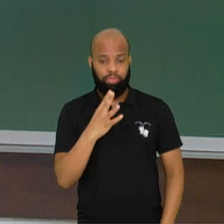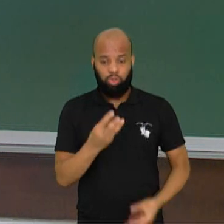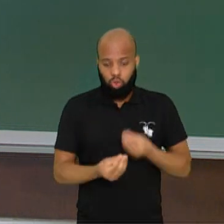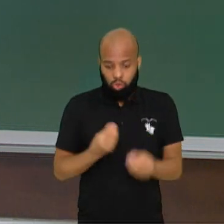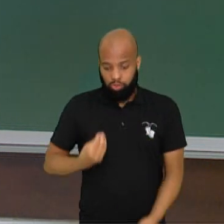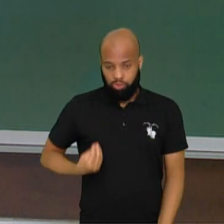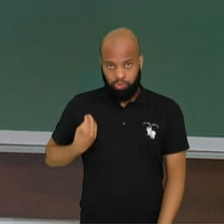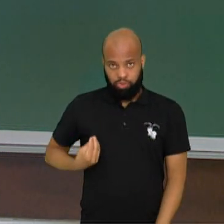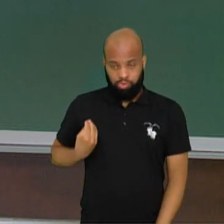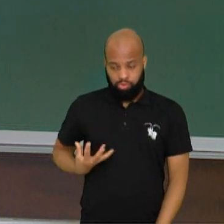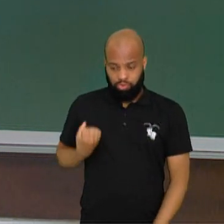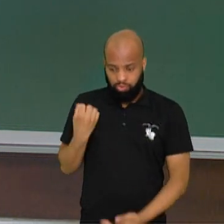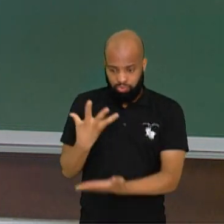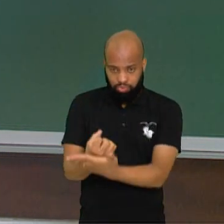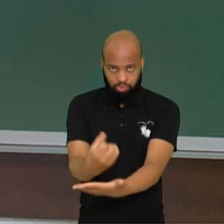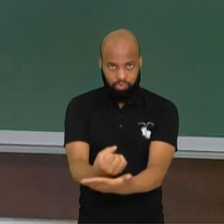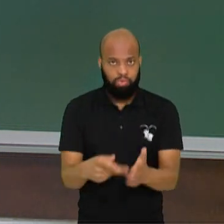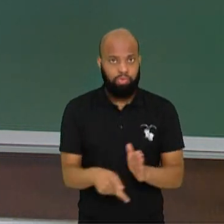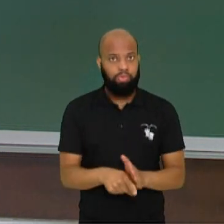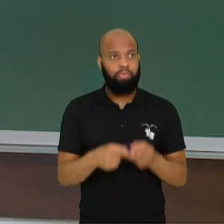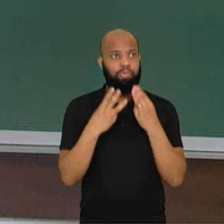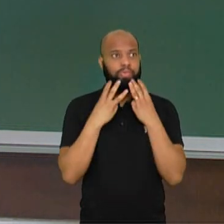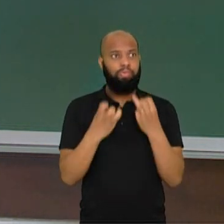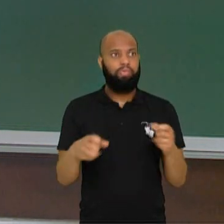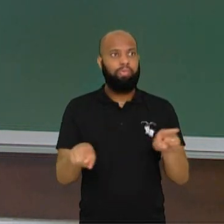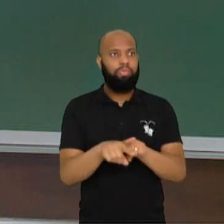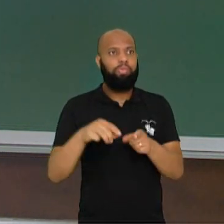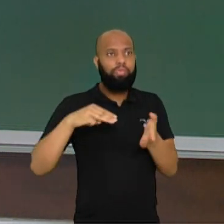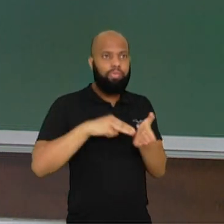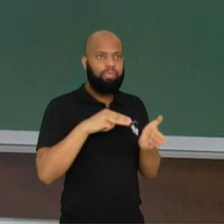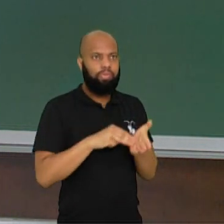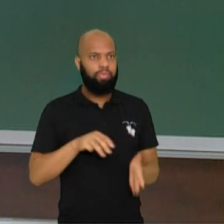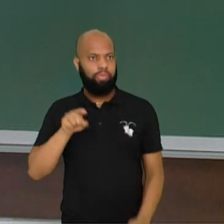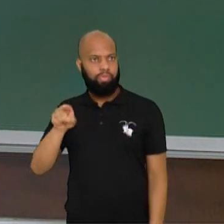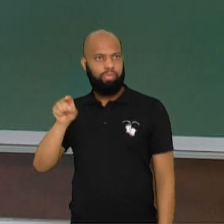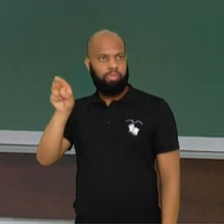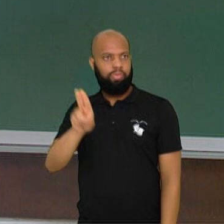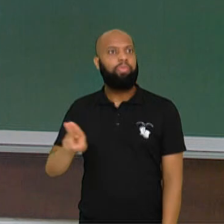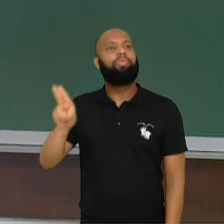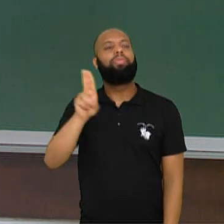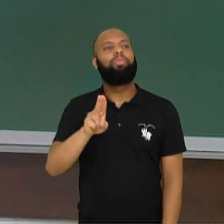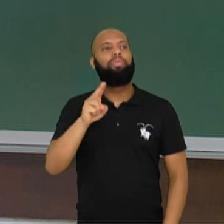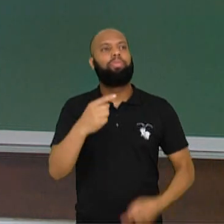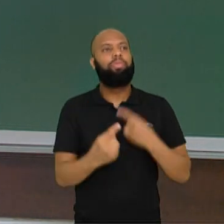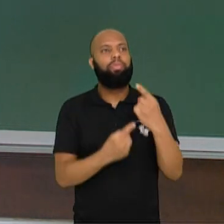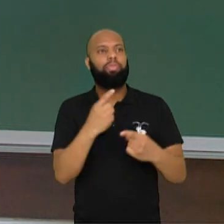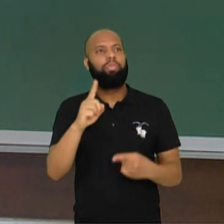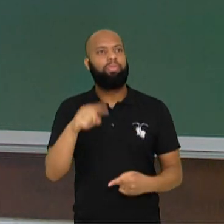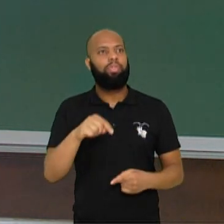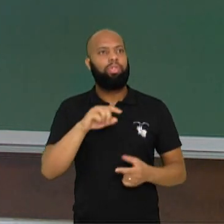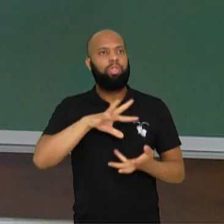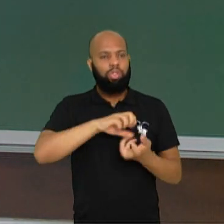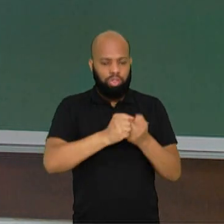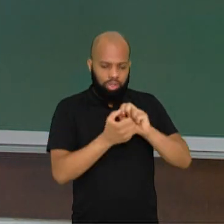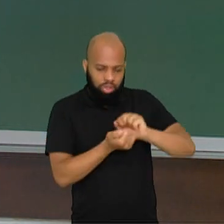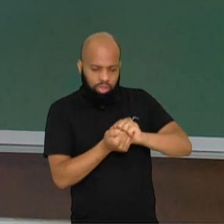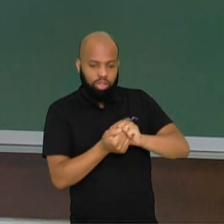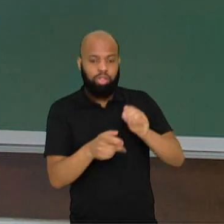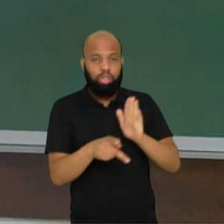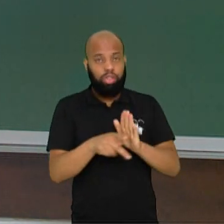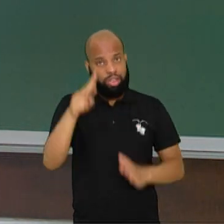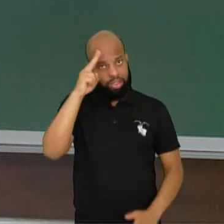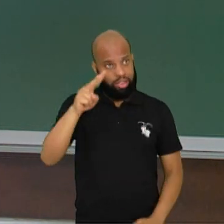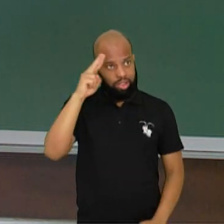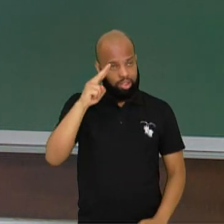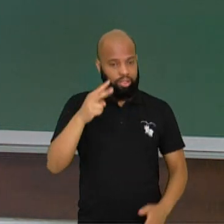de Marx, vamos pensar também o método adotado por Karl Marx, que é o materialismo histórico